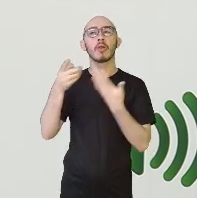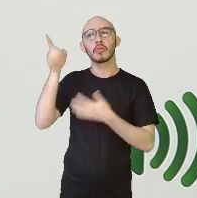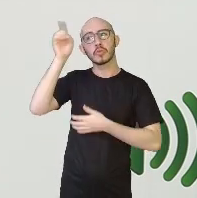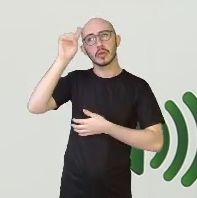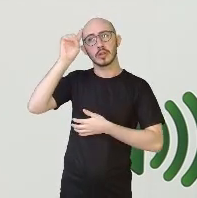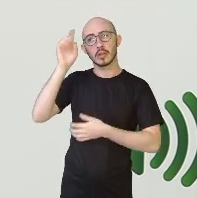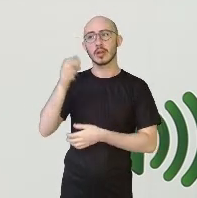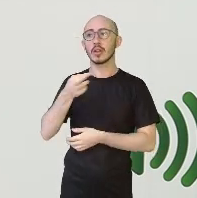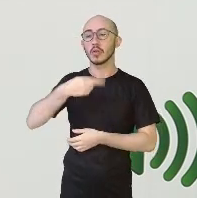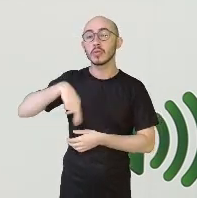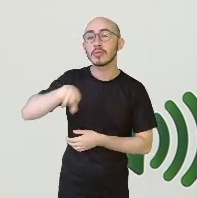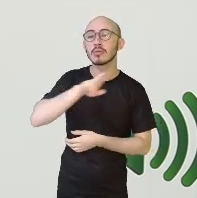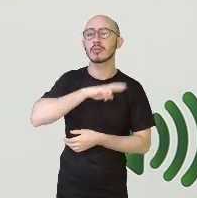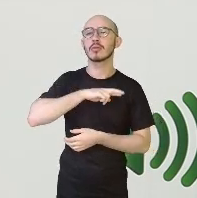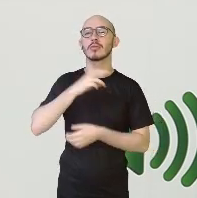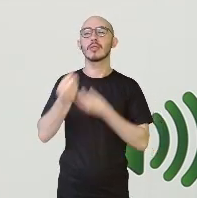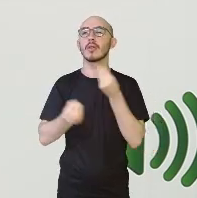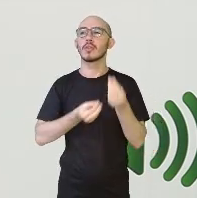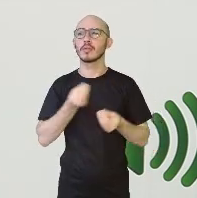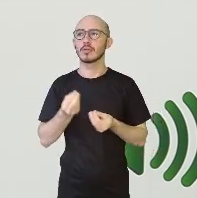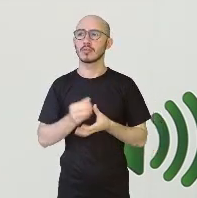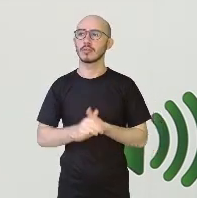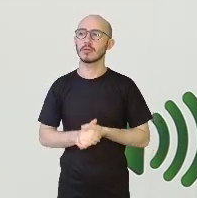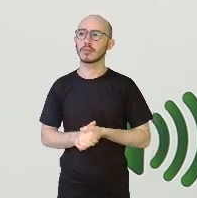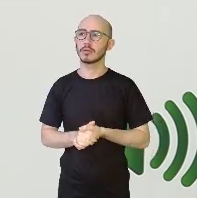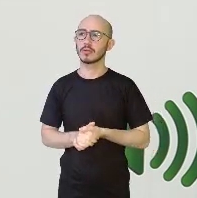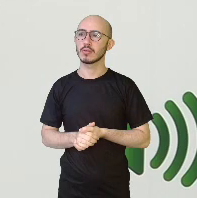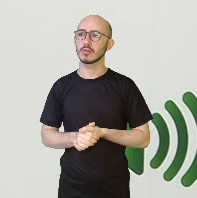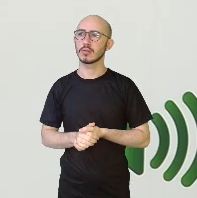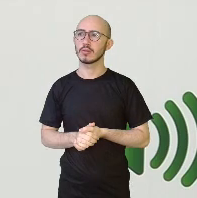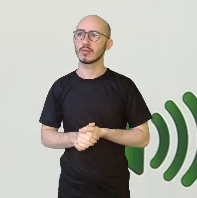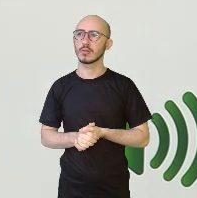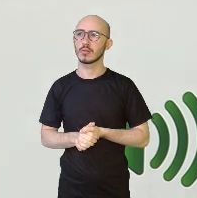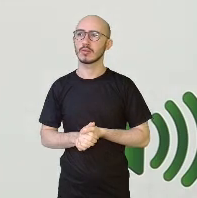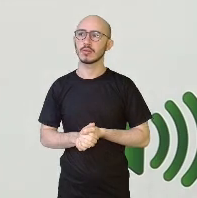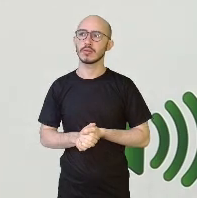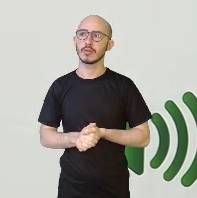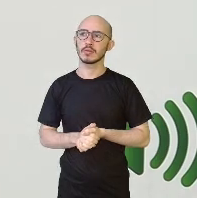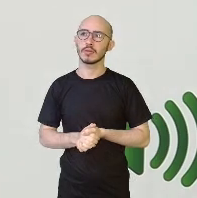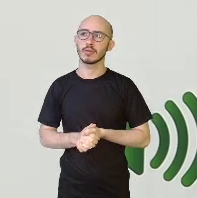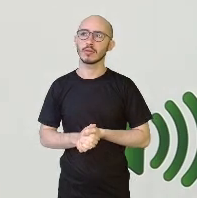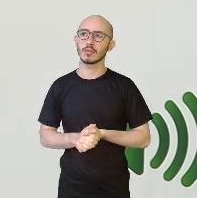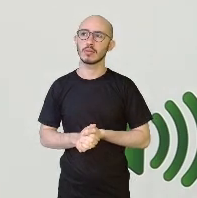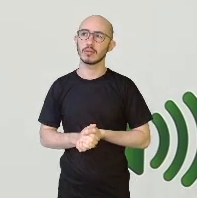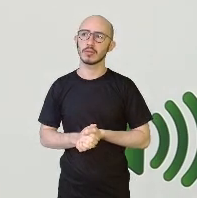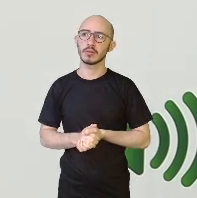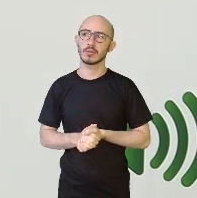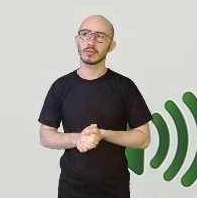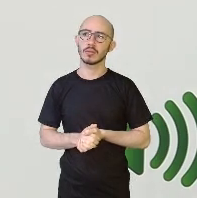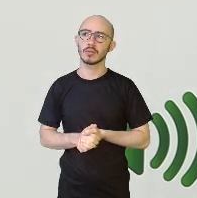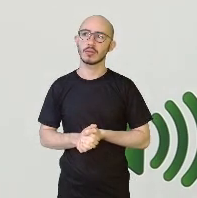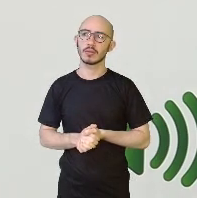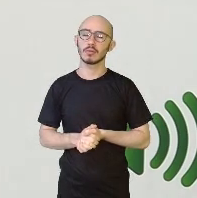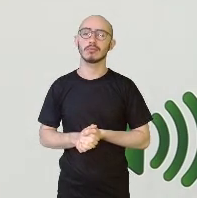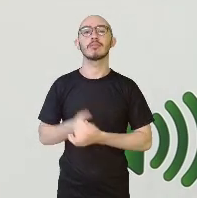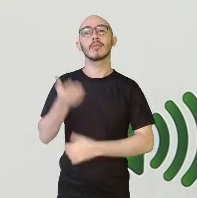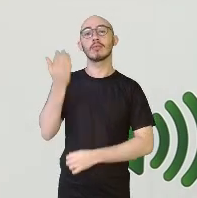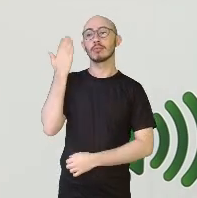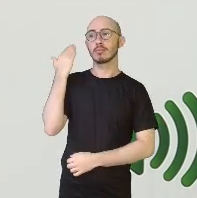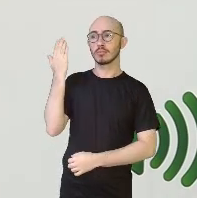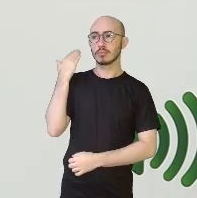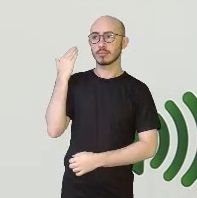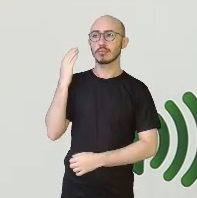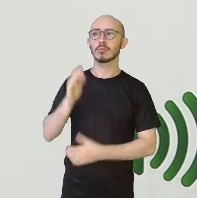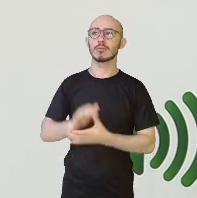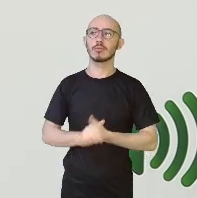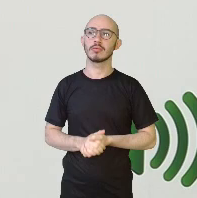dia. Quando é que o frevo, ele surge? O frevo, ele surge há um tempo atrás.